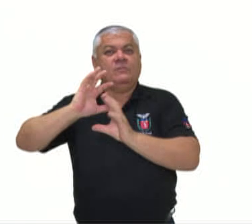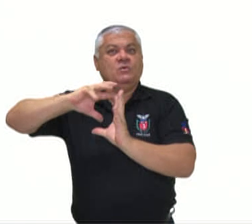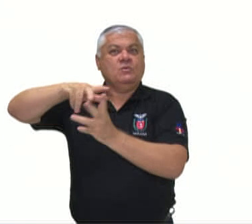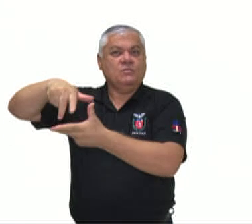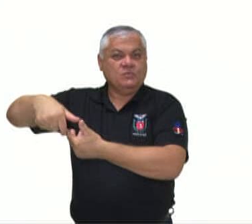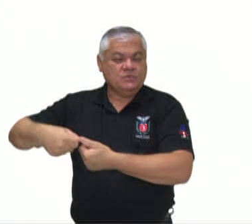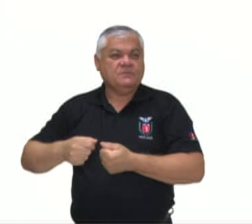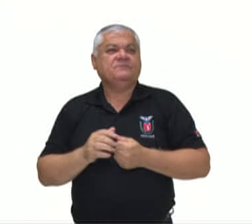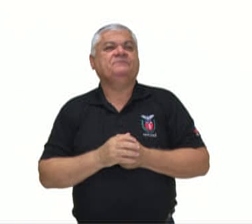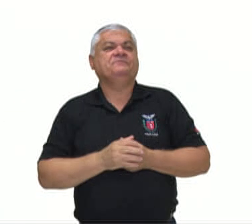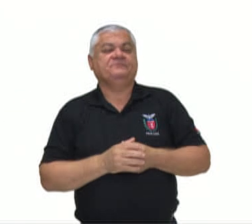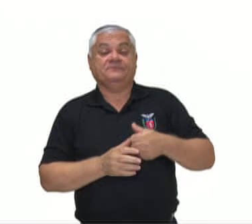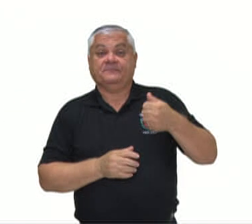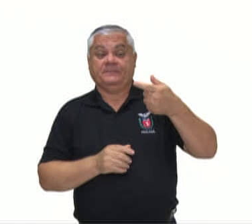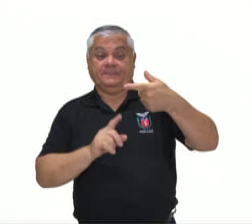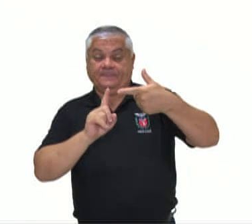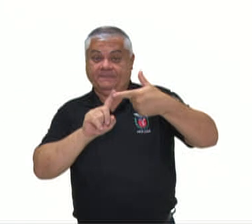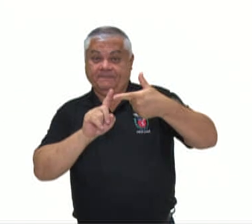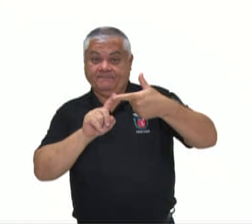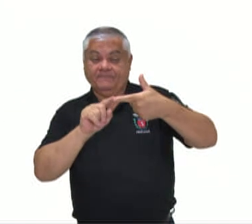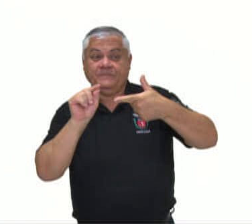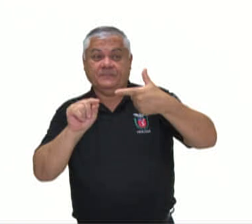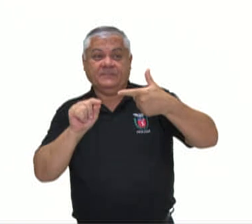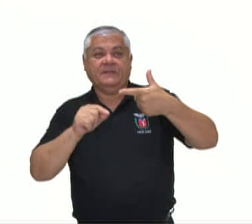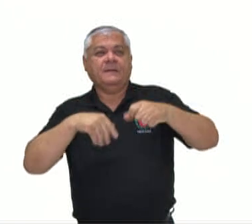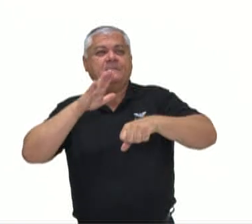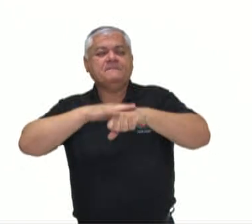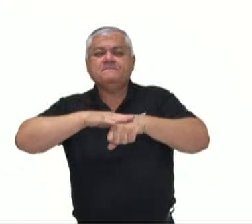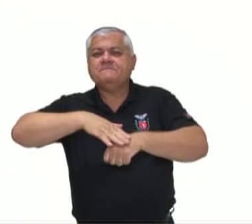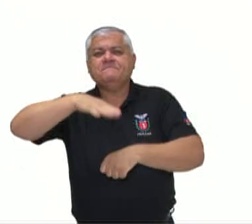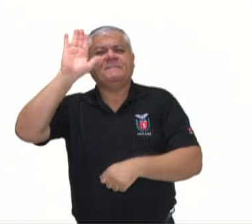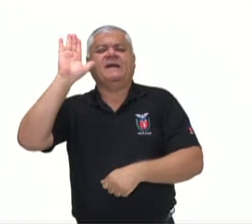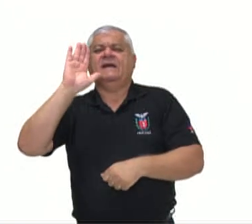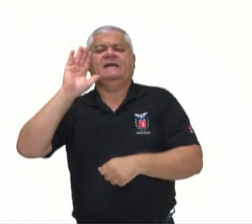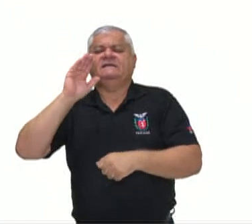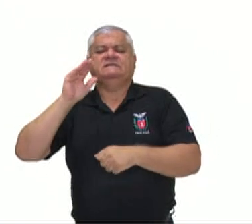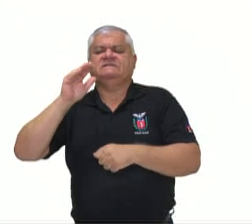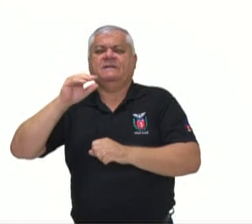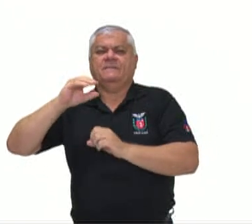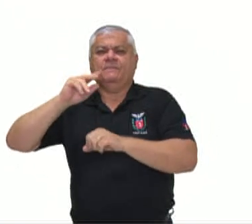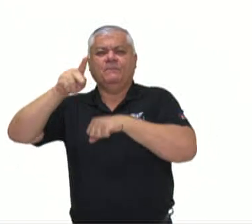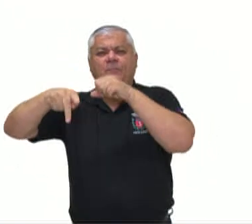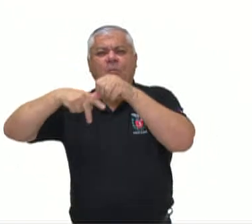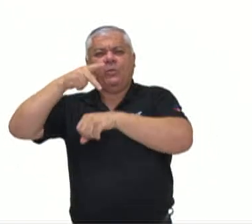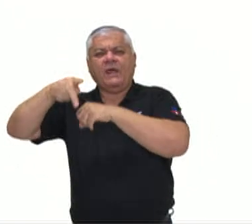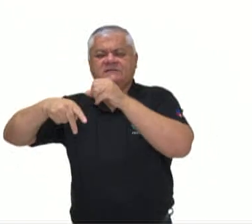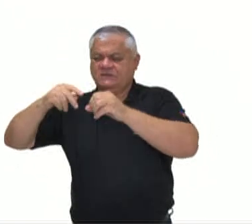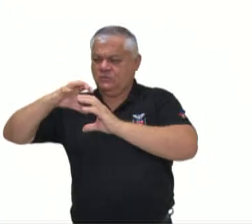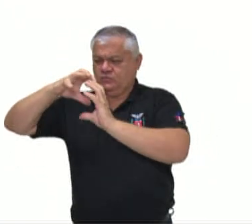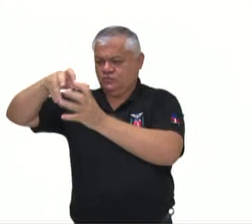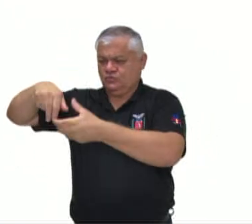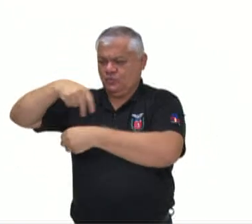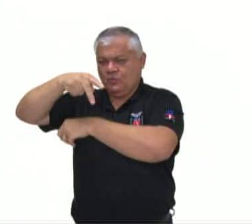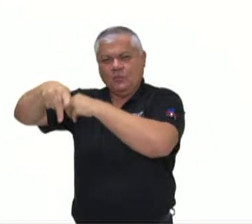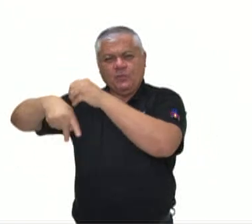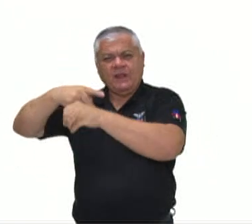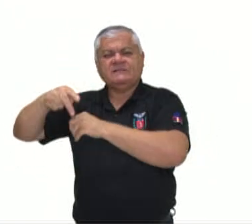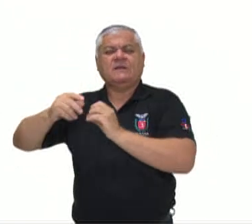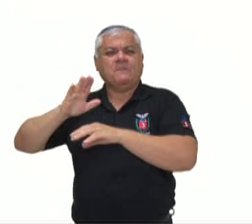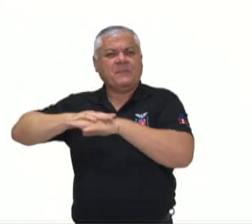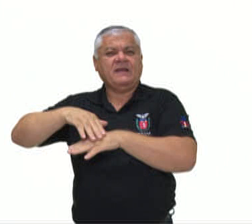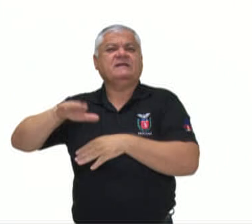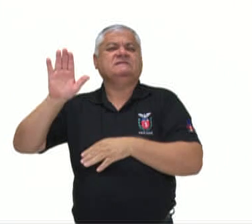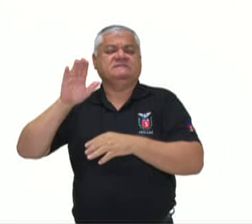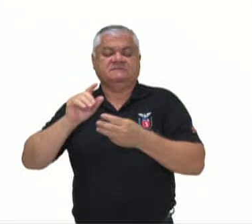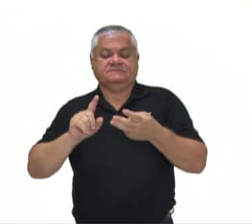population watched. Mais da metade da população assistiu os Jogos de 2016. Total